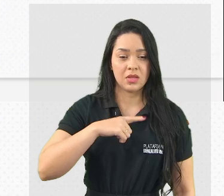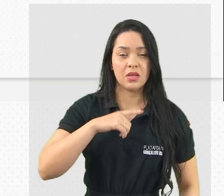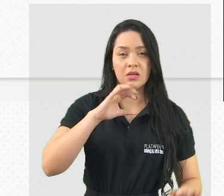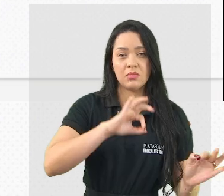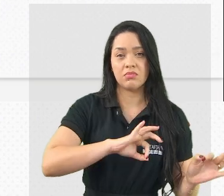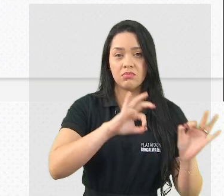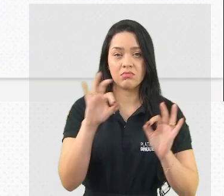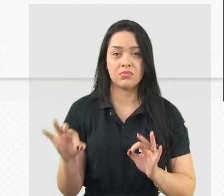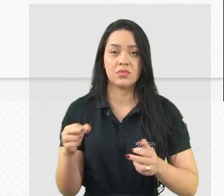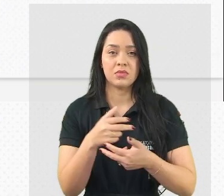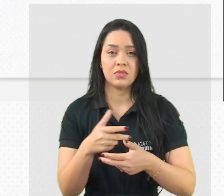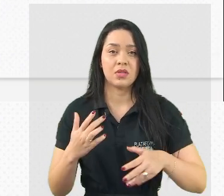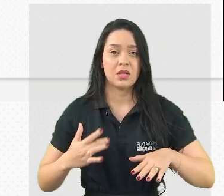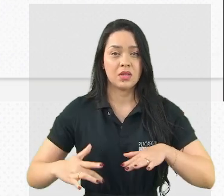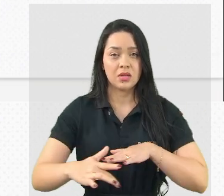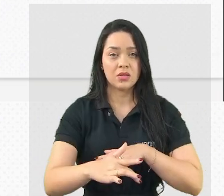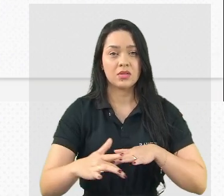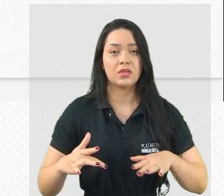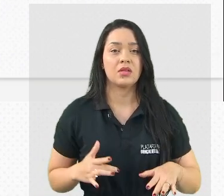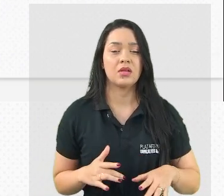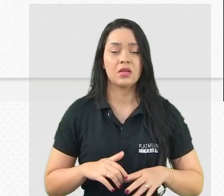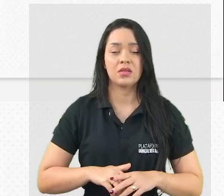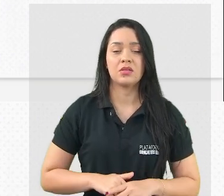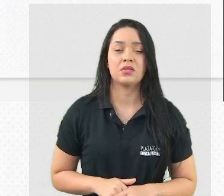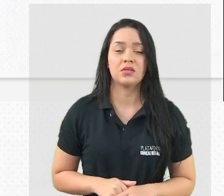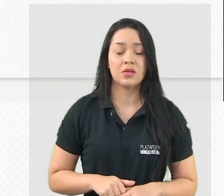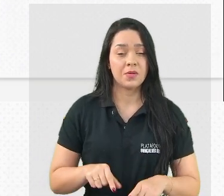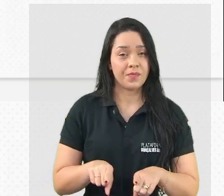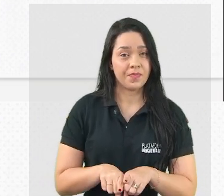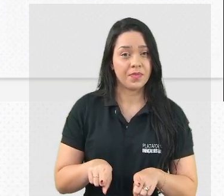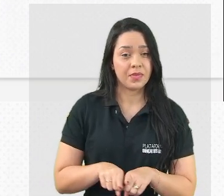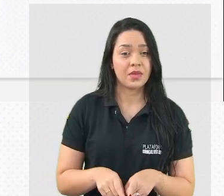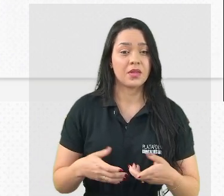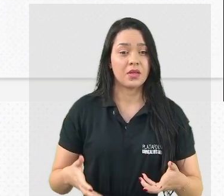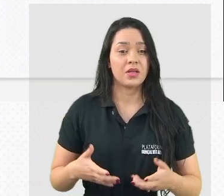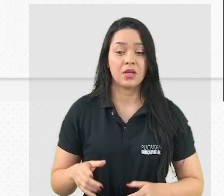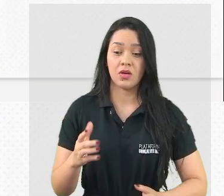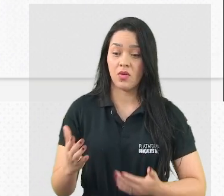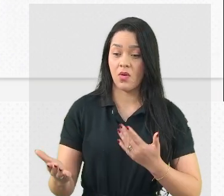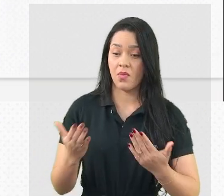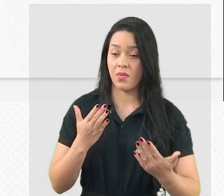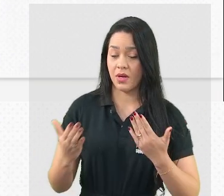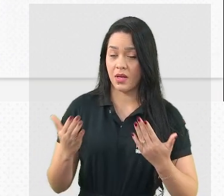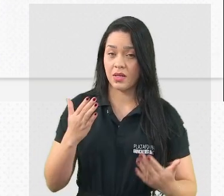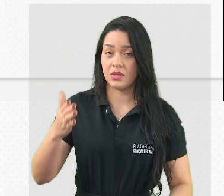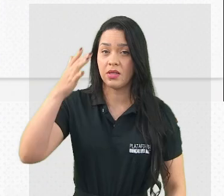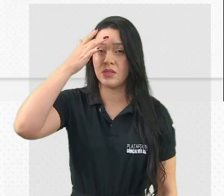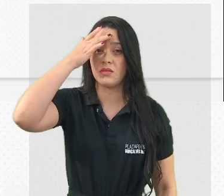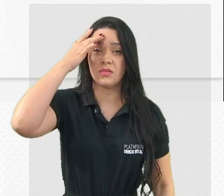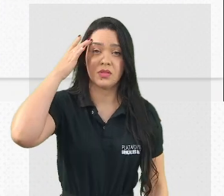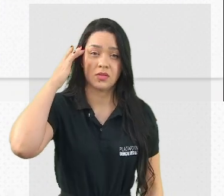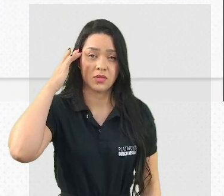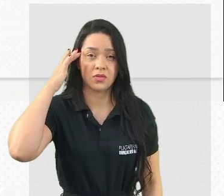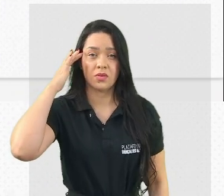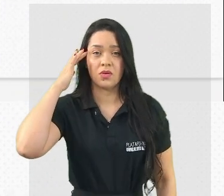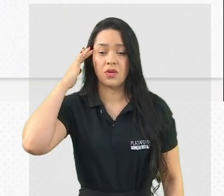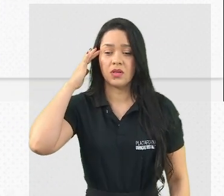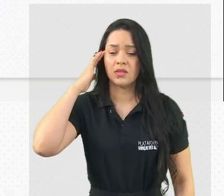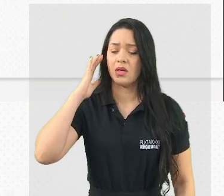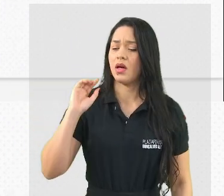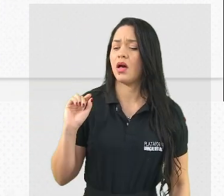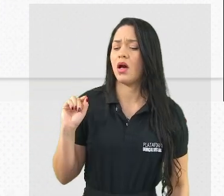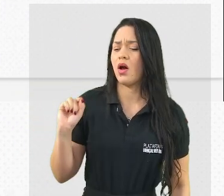notoriedade nas redes sociais e tentando ali comparar-se a essas pessoas, chegar